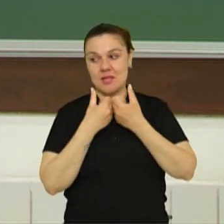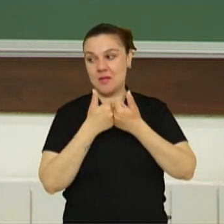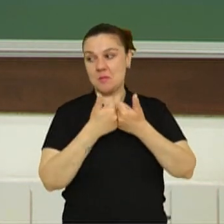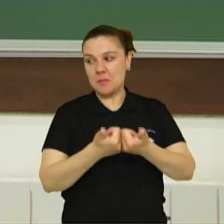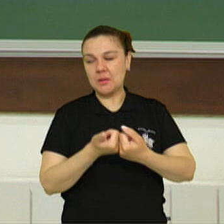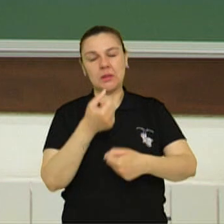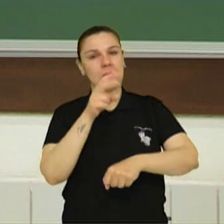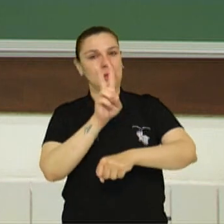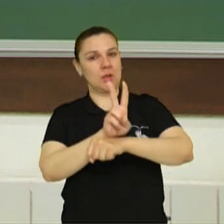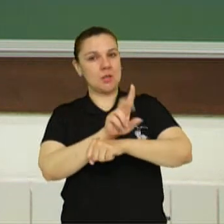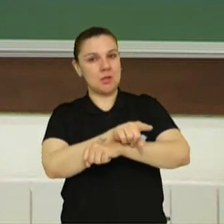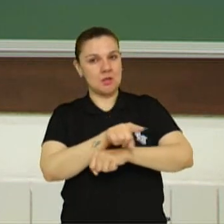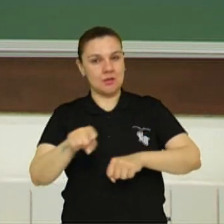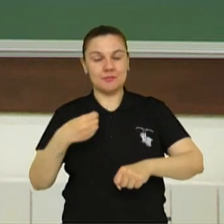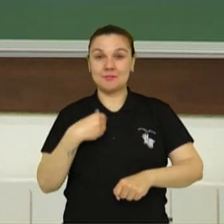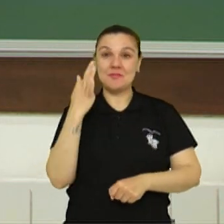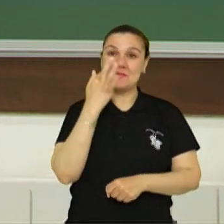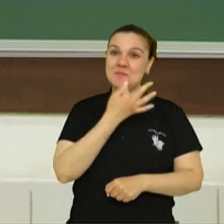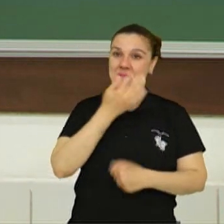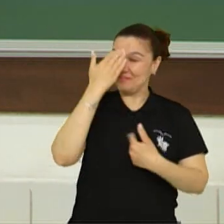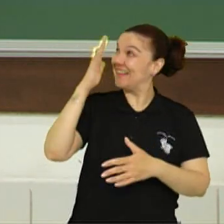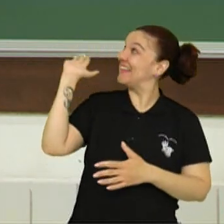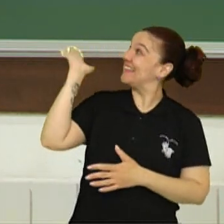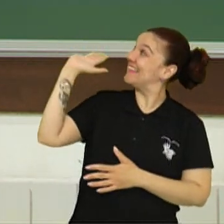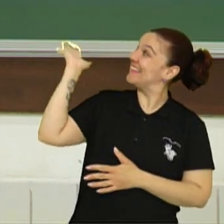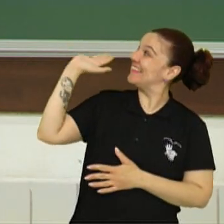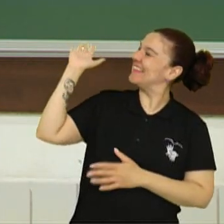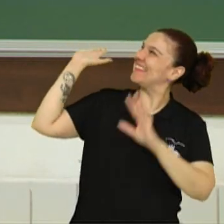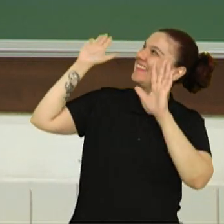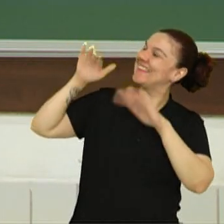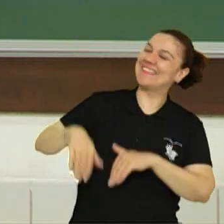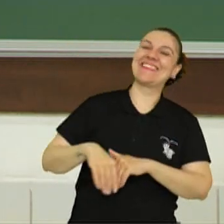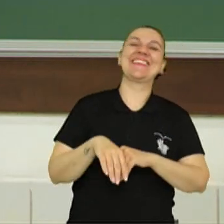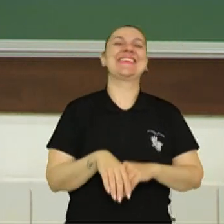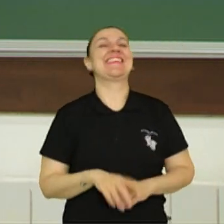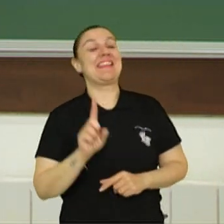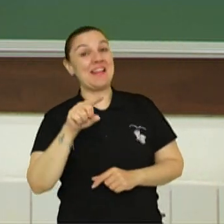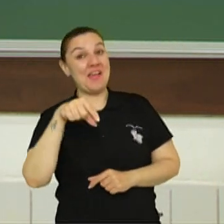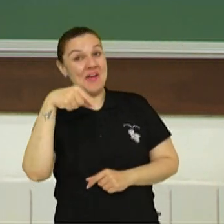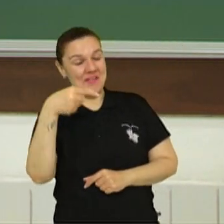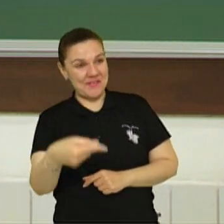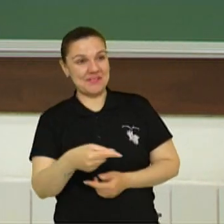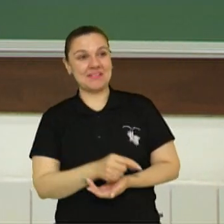se cuidem. Fran, obrigada. Tchau, tchau, até a próxima.